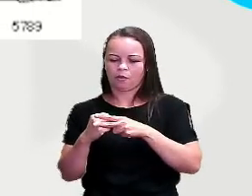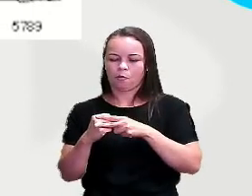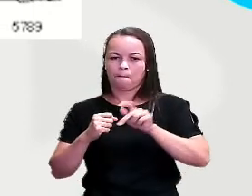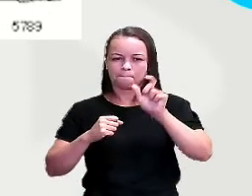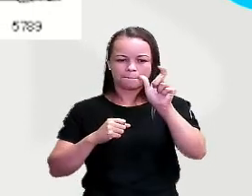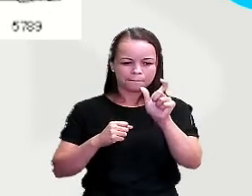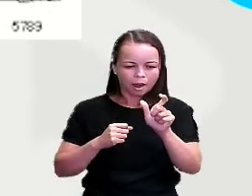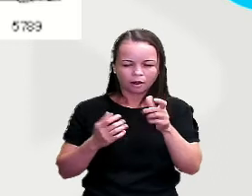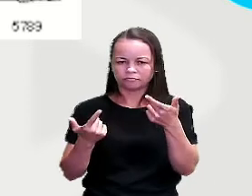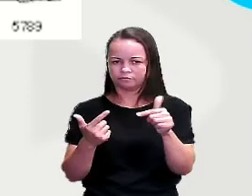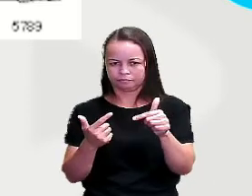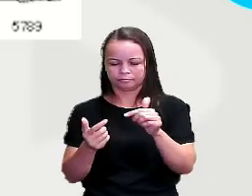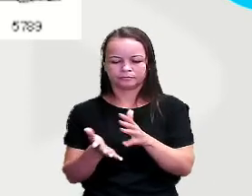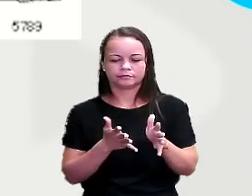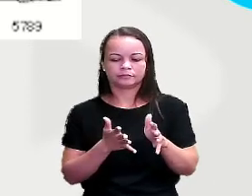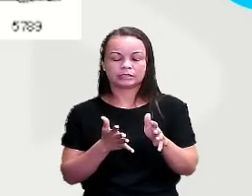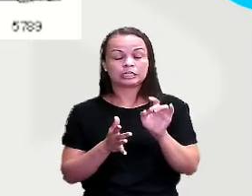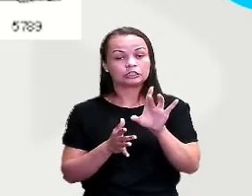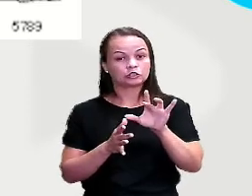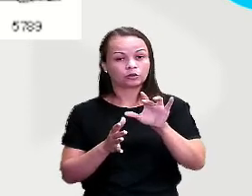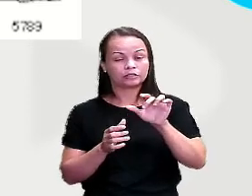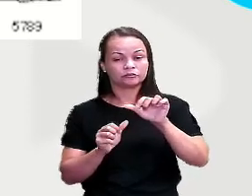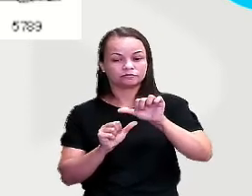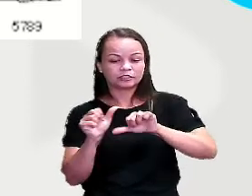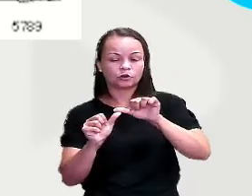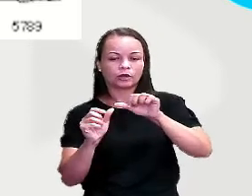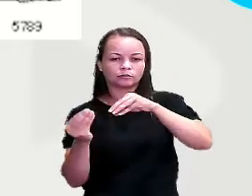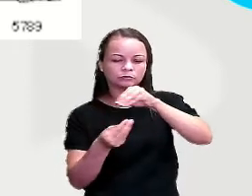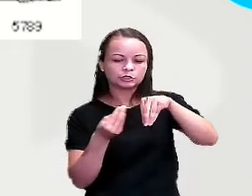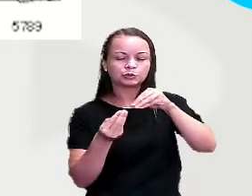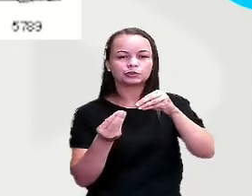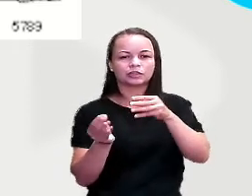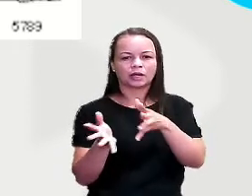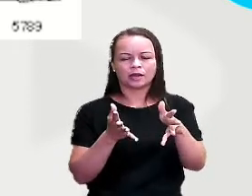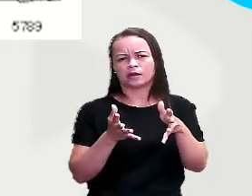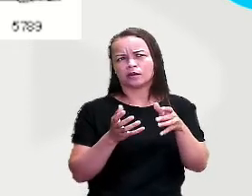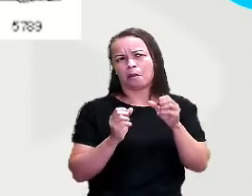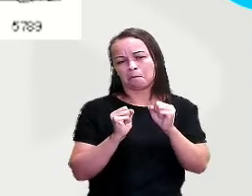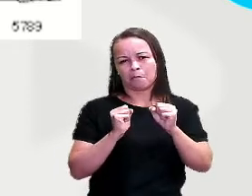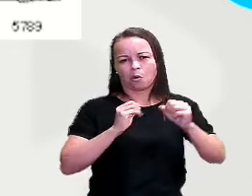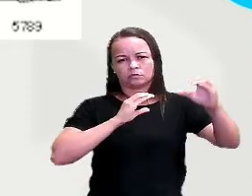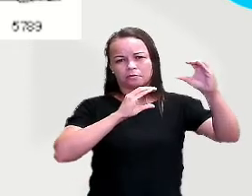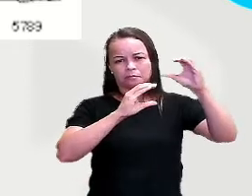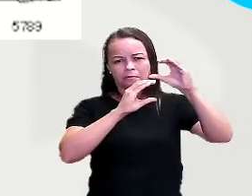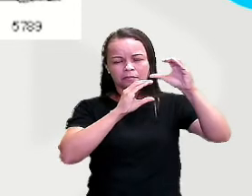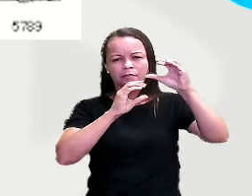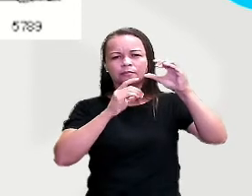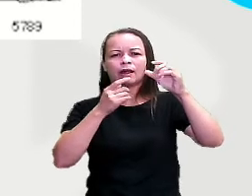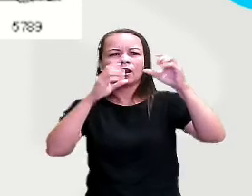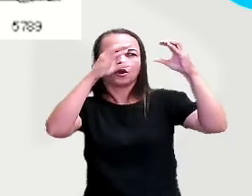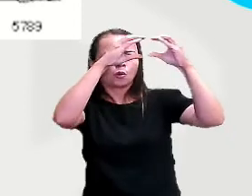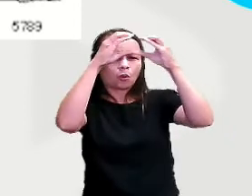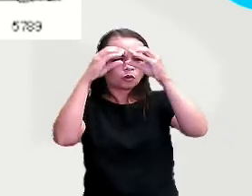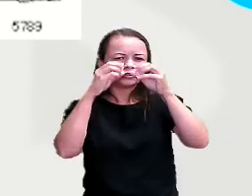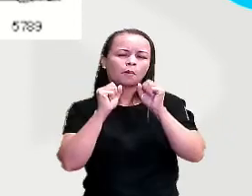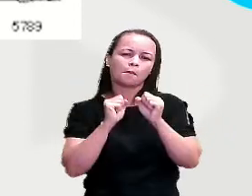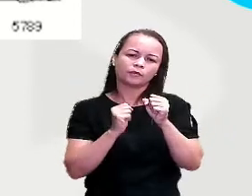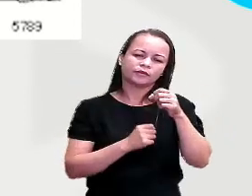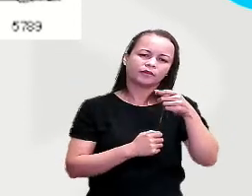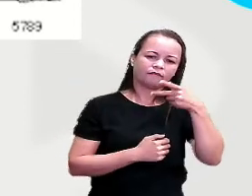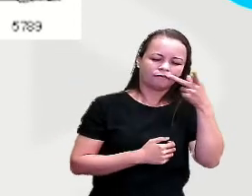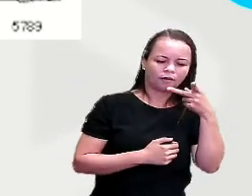vai transformar numa linguagem mista, utilizando aí, você pode colocar balões, colocar falas. Você pode, no